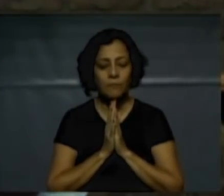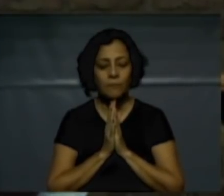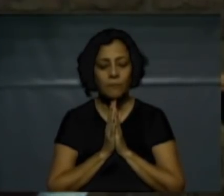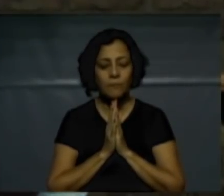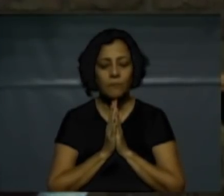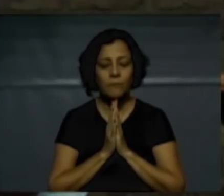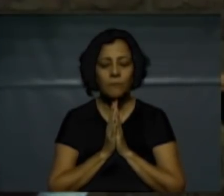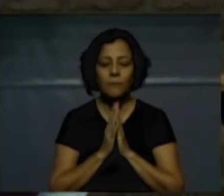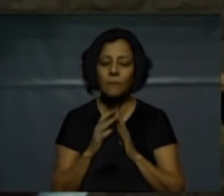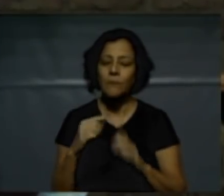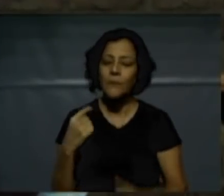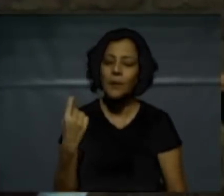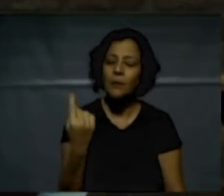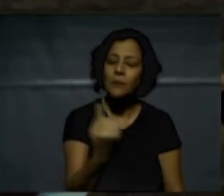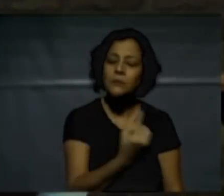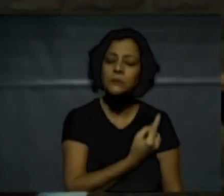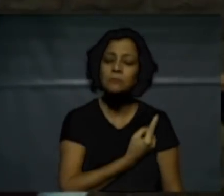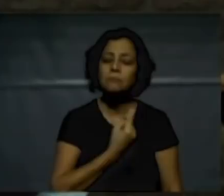Então vamos,